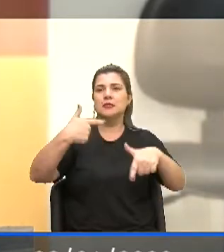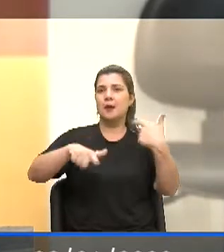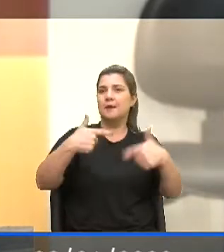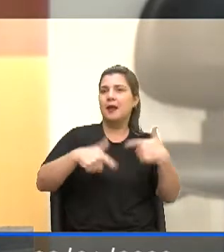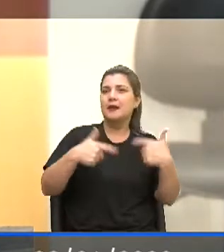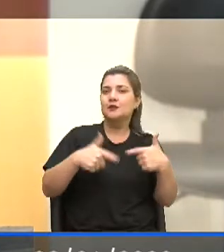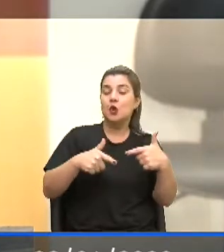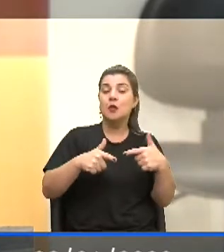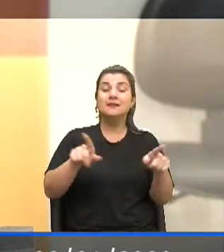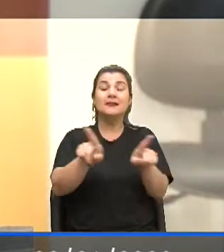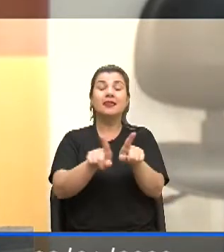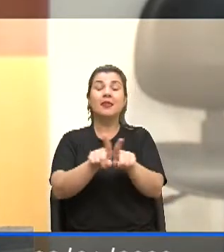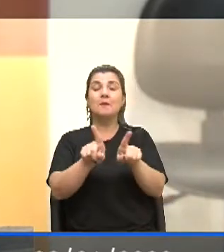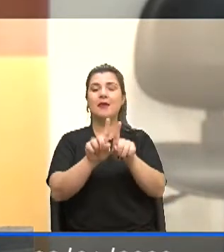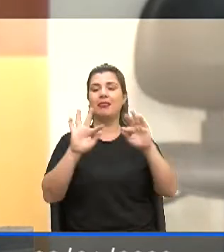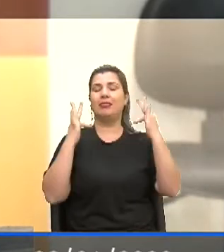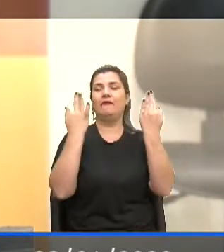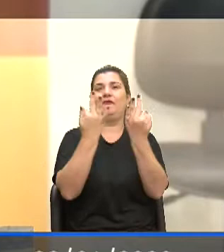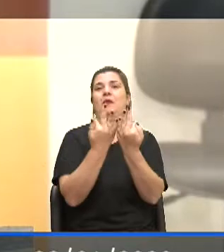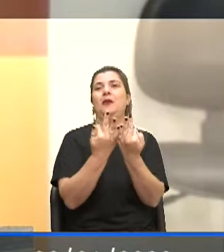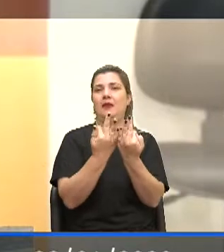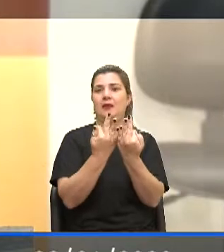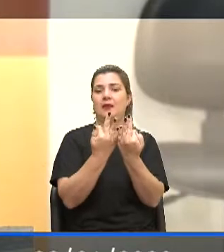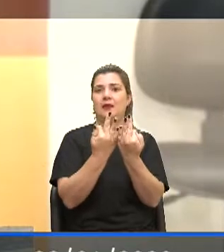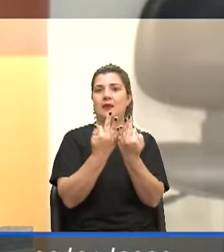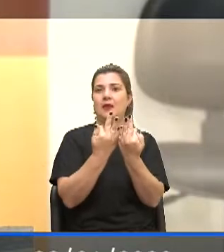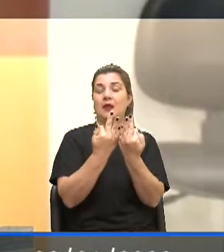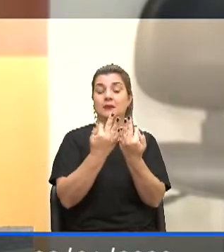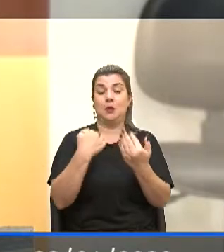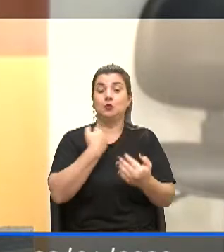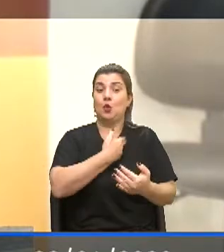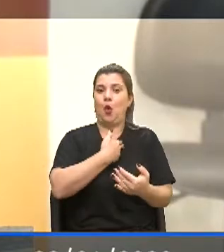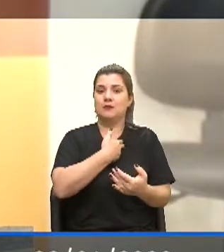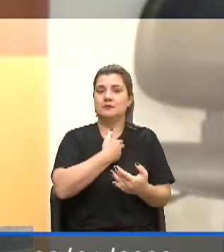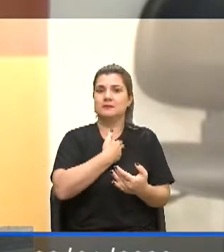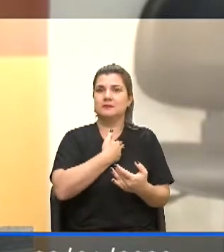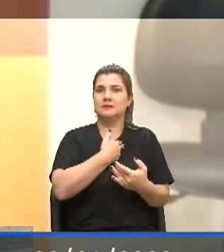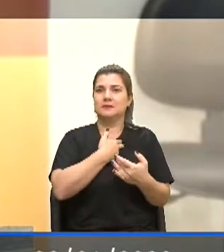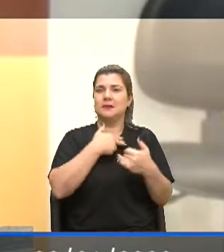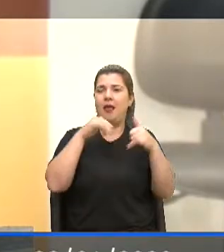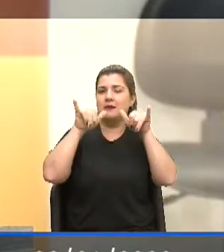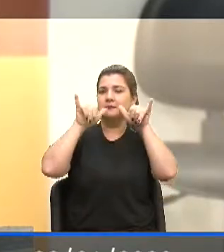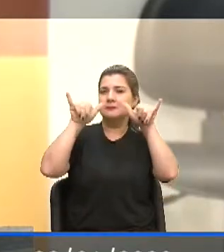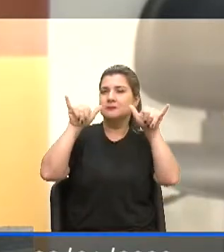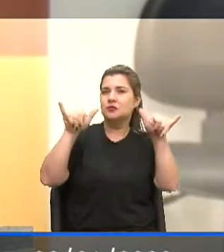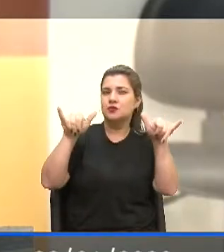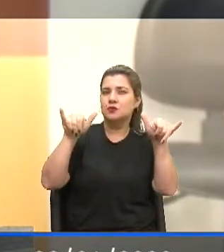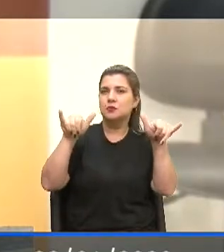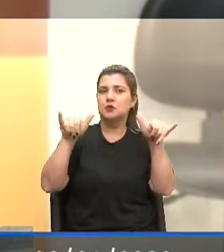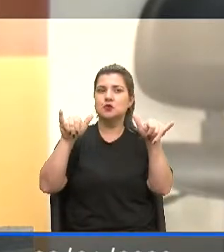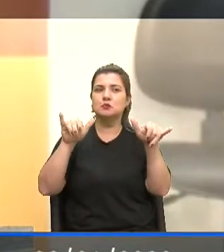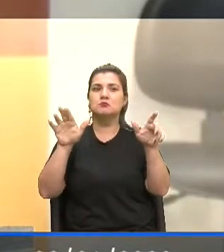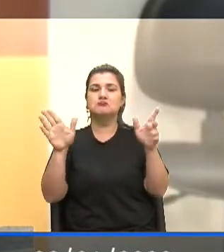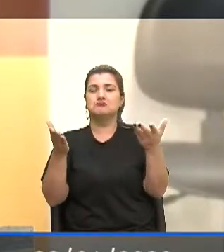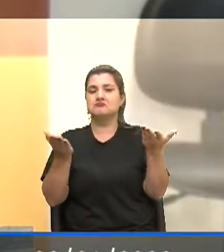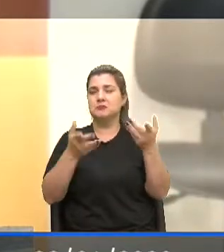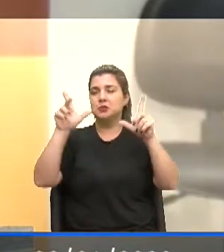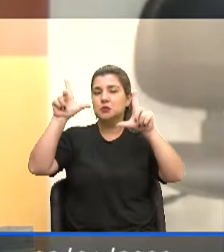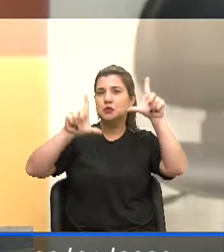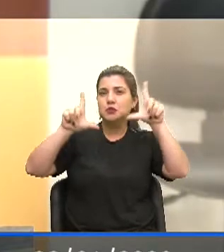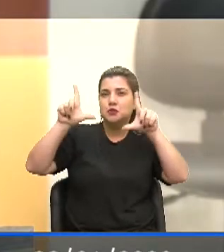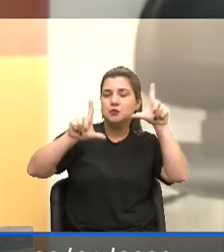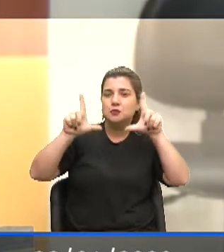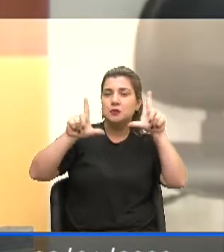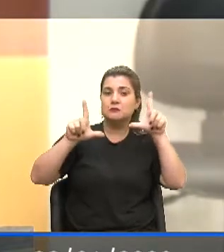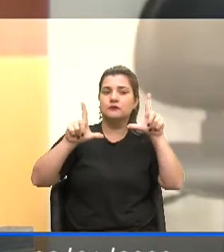seus familiares. O que nós assistimos recentemente, né, nos deixa